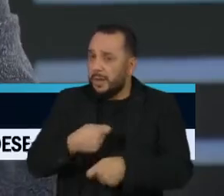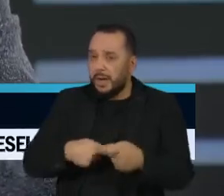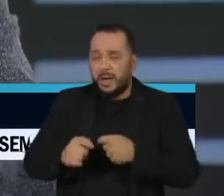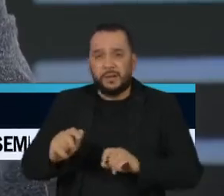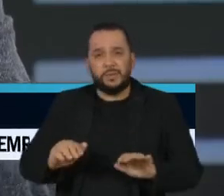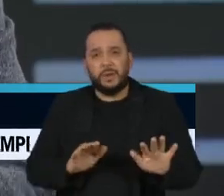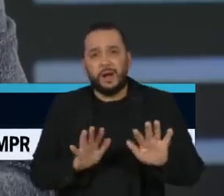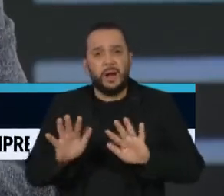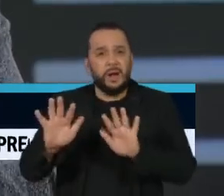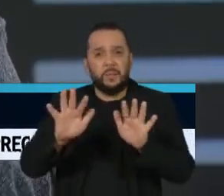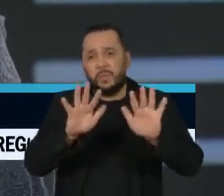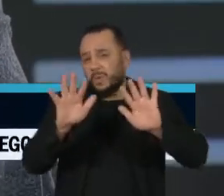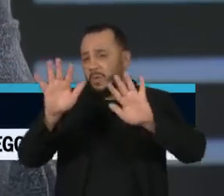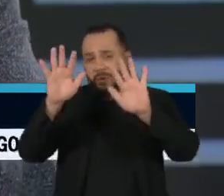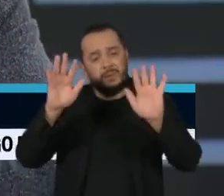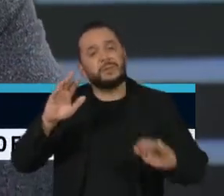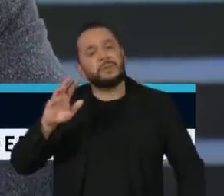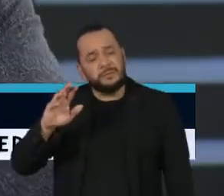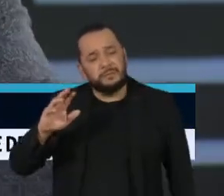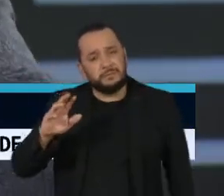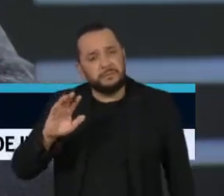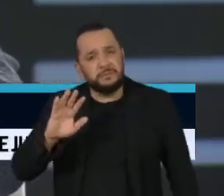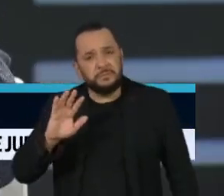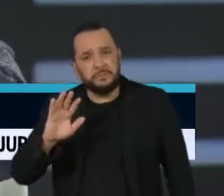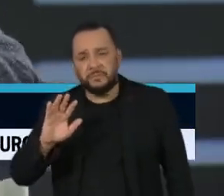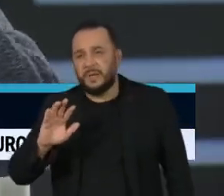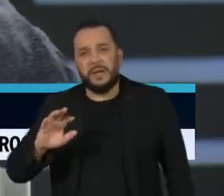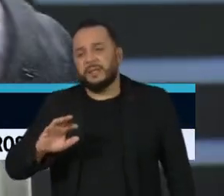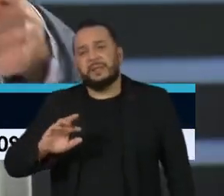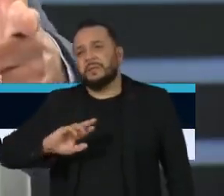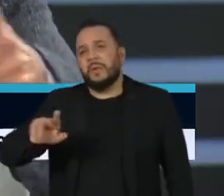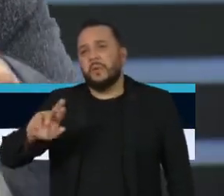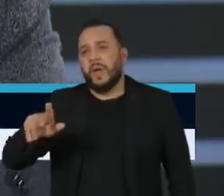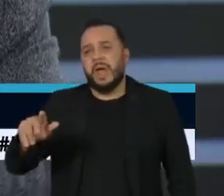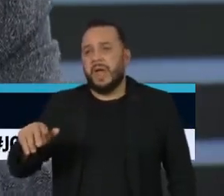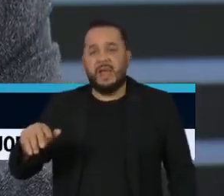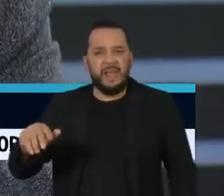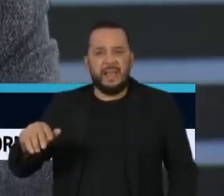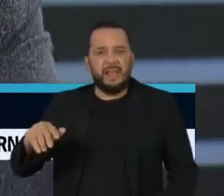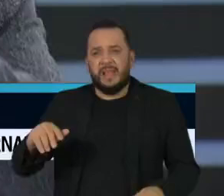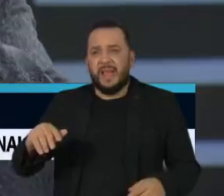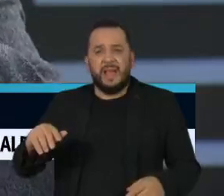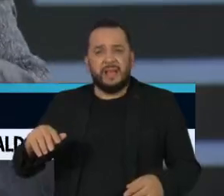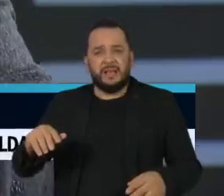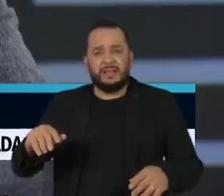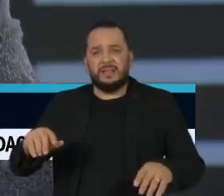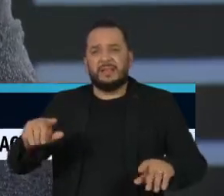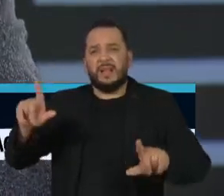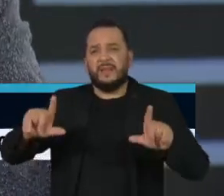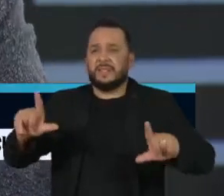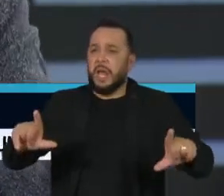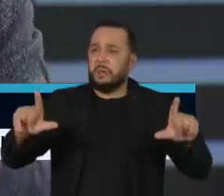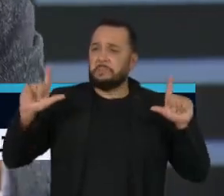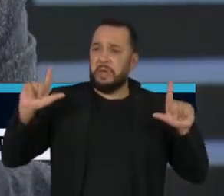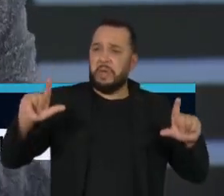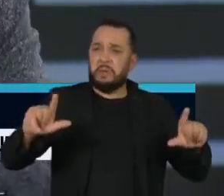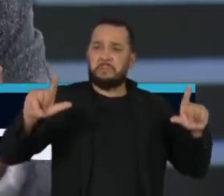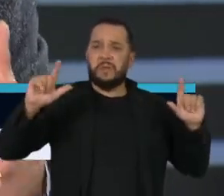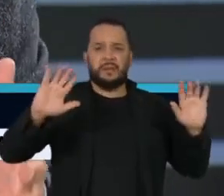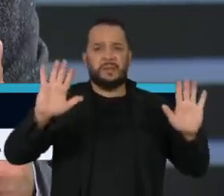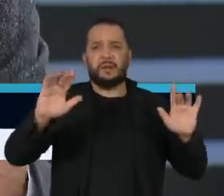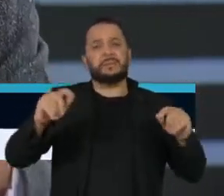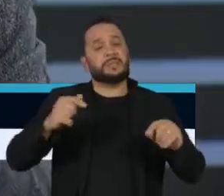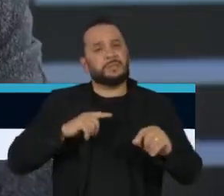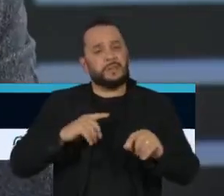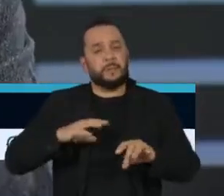isso no não vai ser com evento mediático não vai ser com discussão com um factoide do setra vai